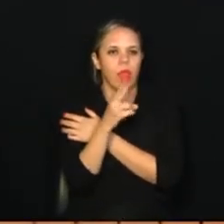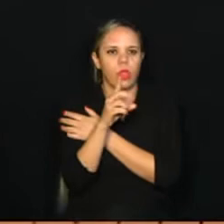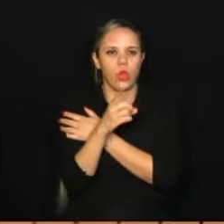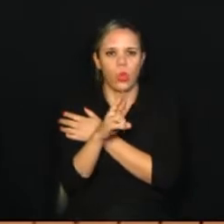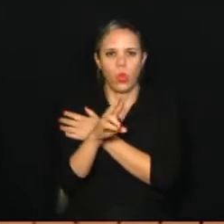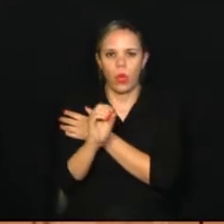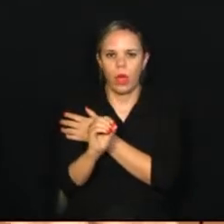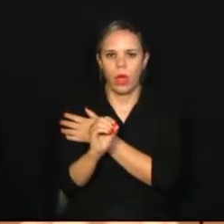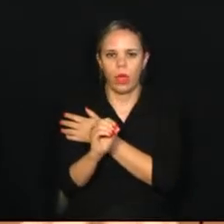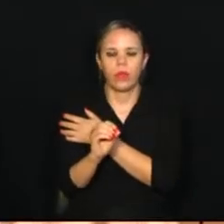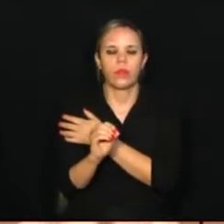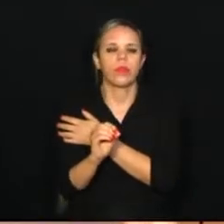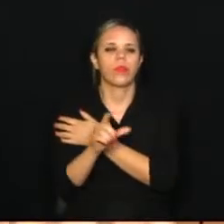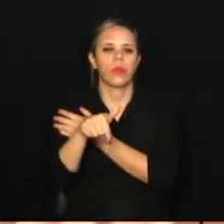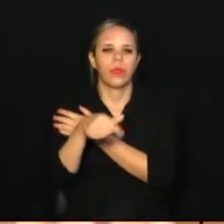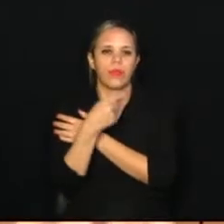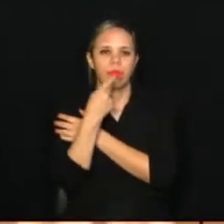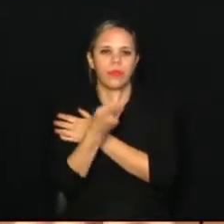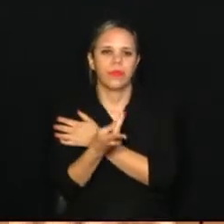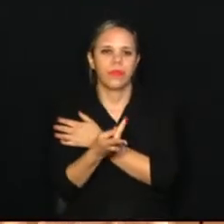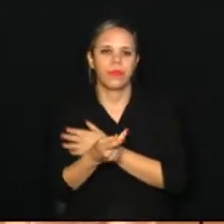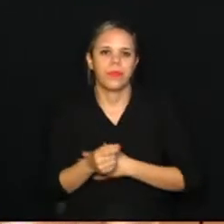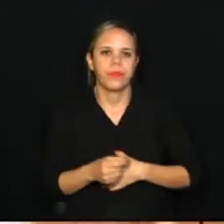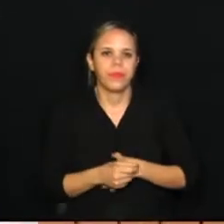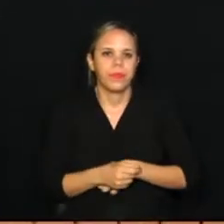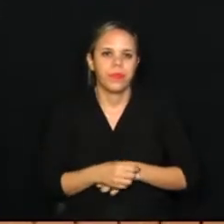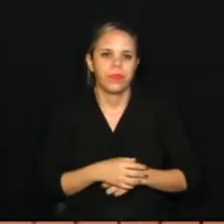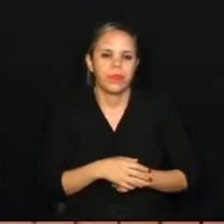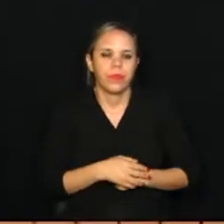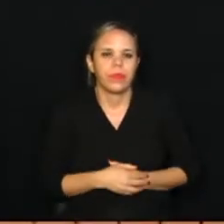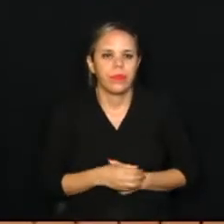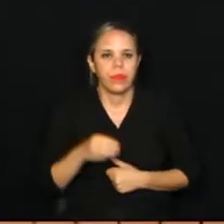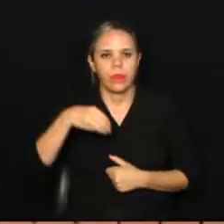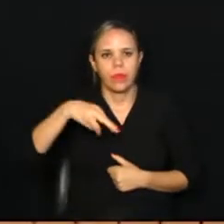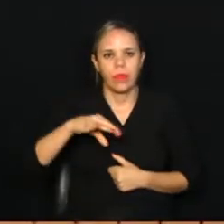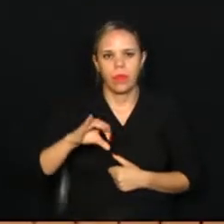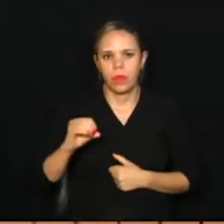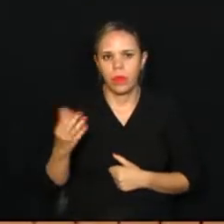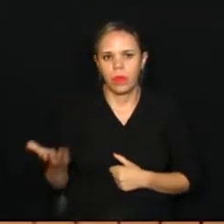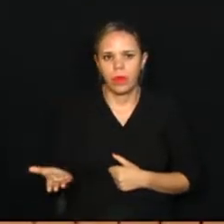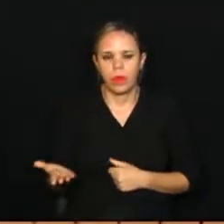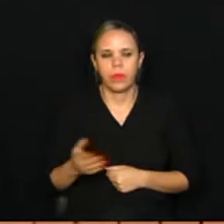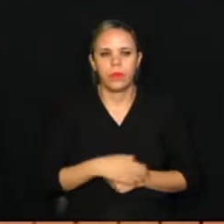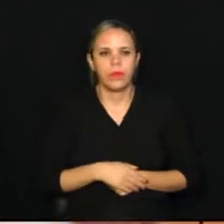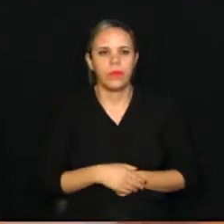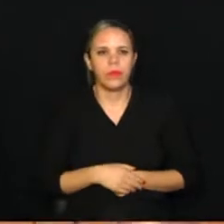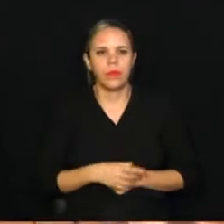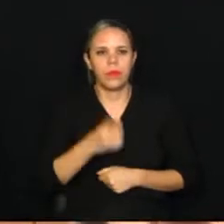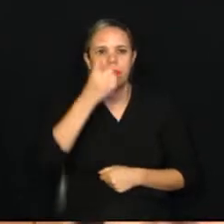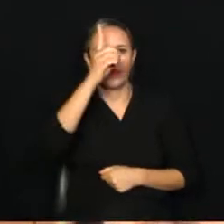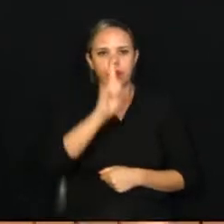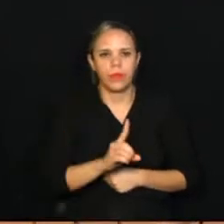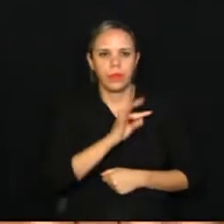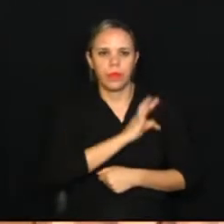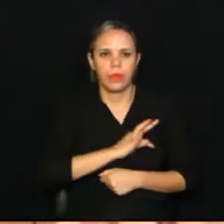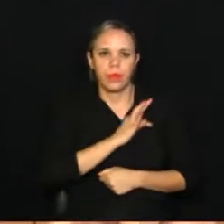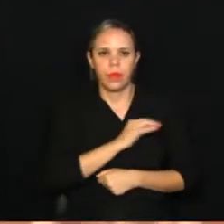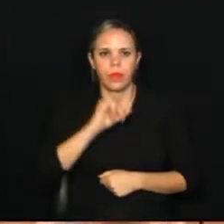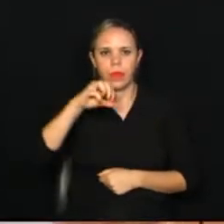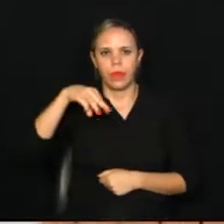seguida. Quem mais? Do Márcio Fernando Correia Ricardo, que é diretor técnico da